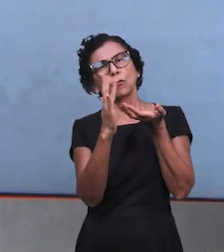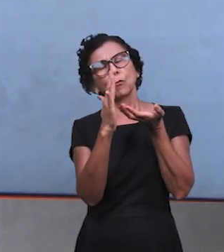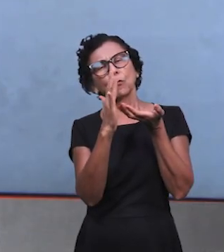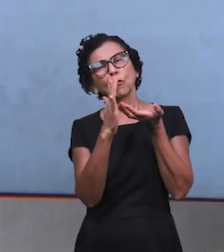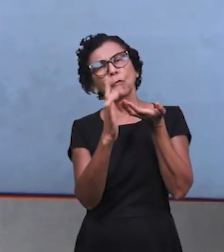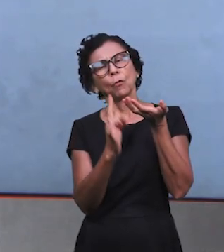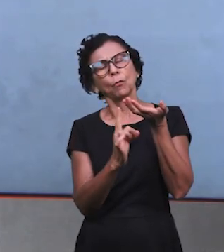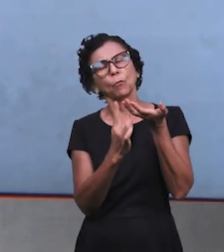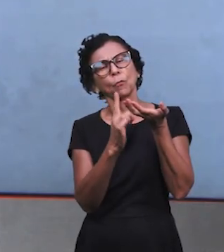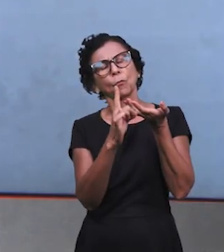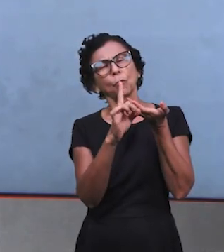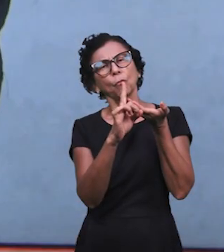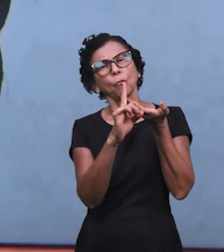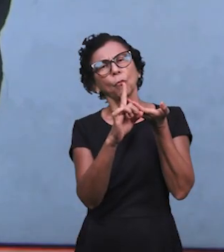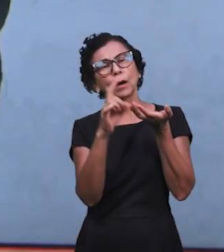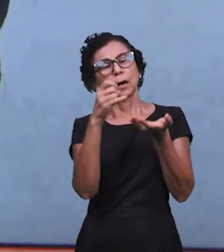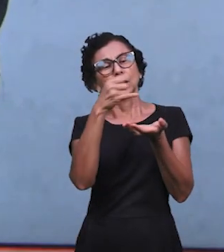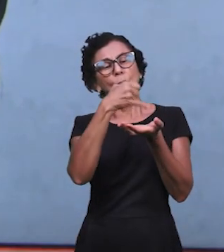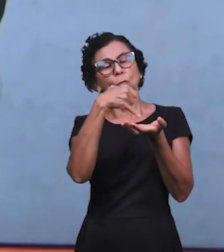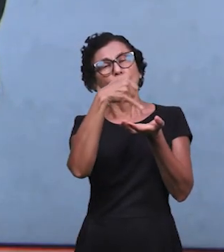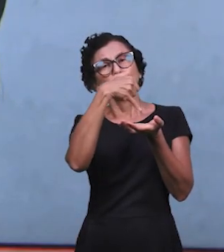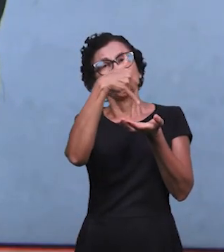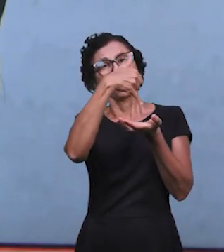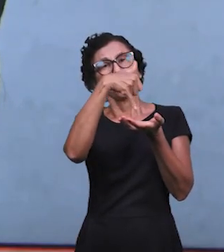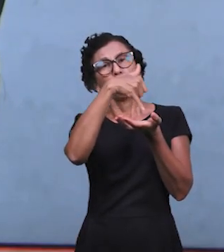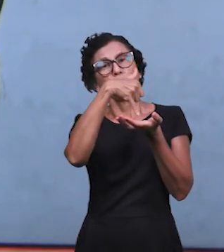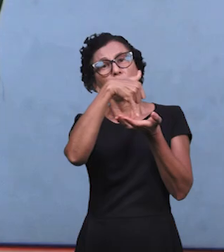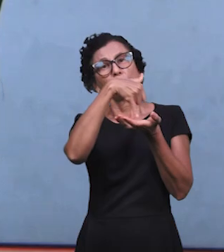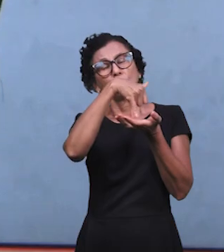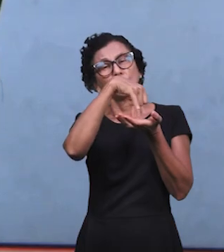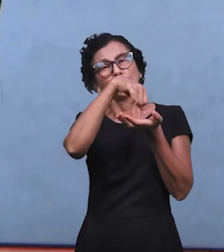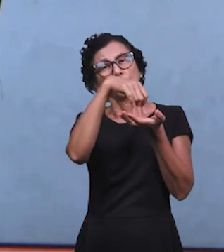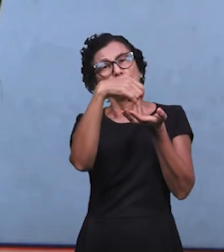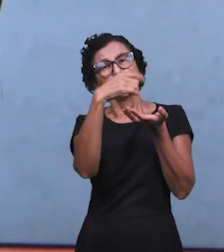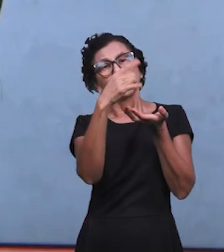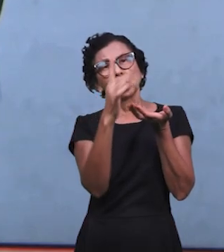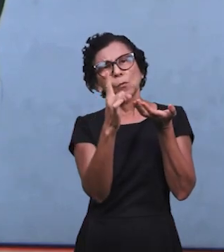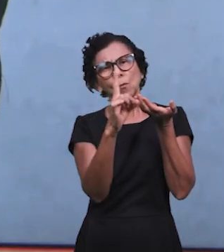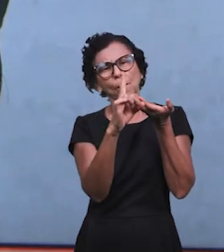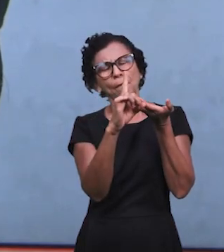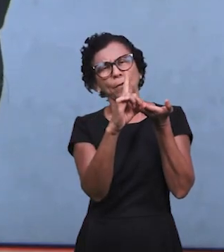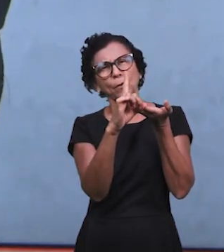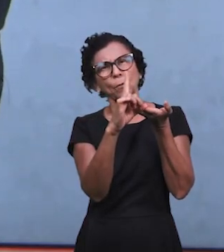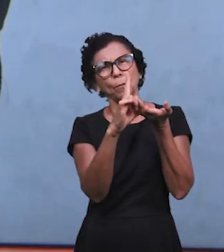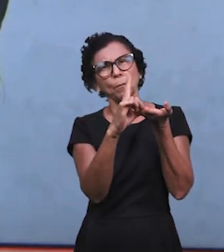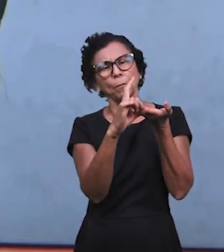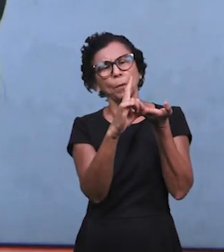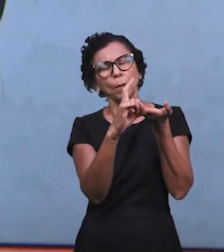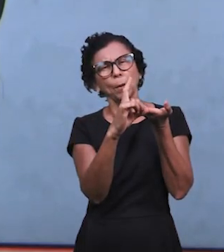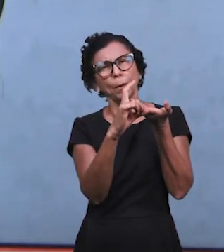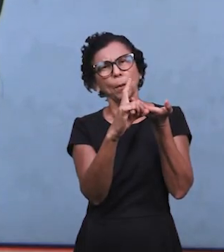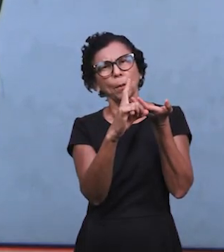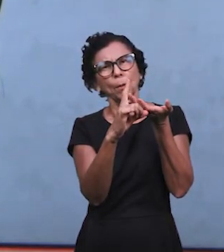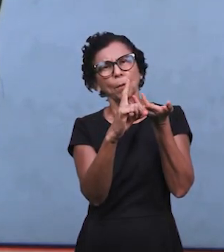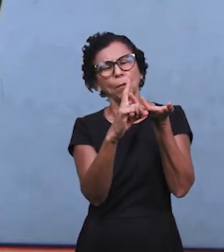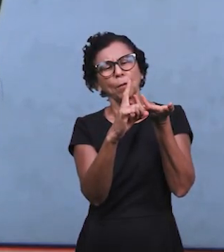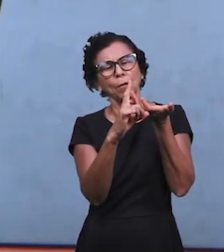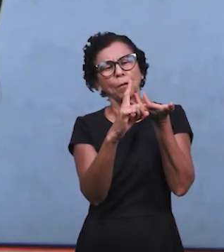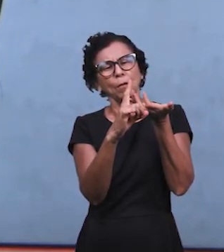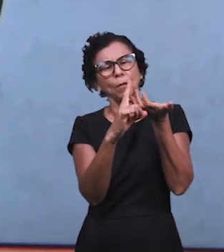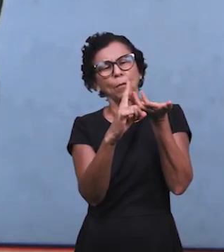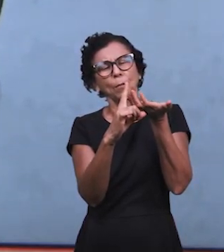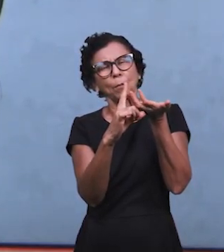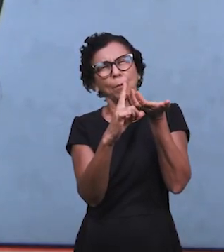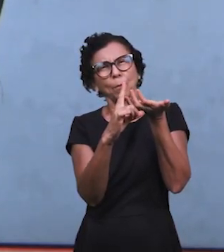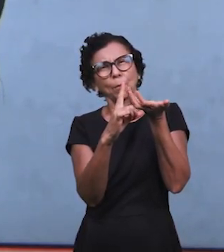forma didática para os irmãos, o óleo vai formar uma película no pavio e quem vai pegar fogo, na verdade, é o óleo. Então o